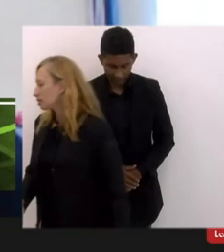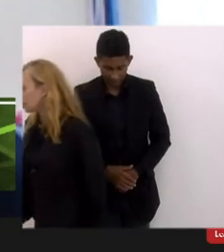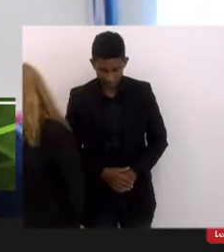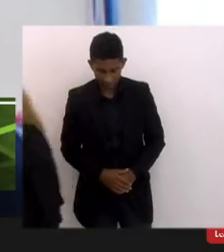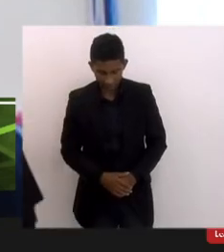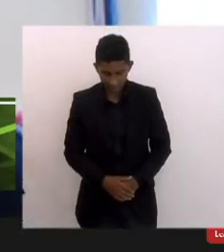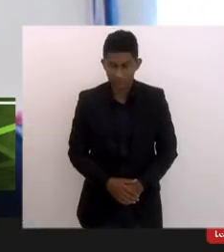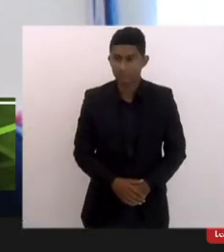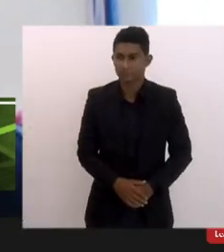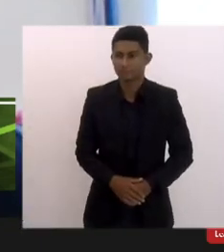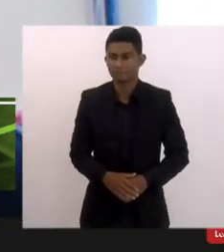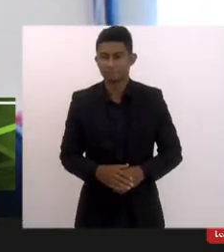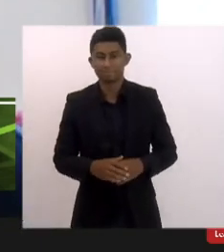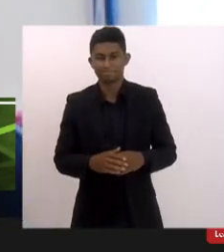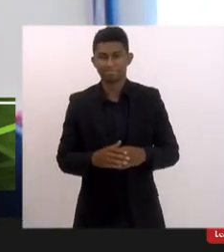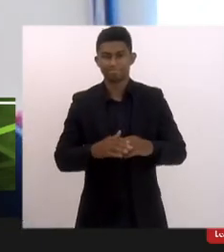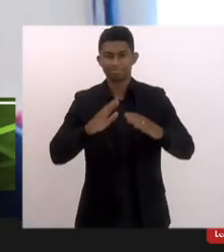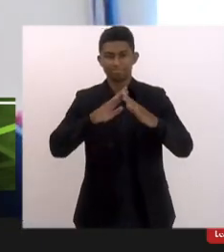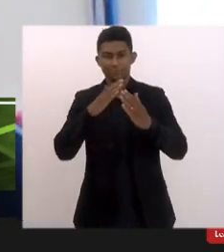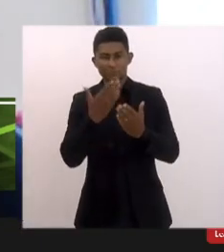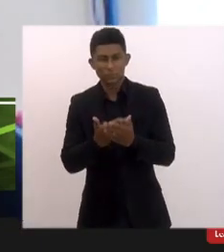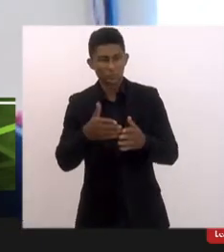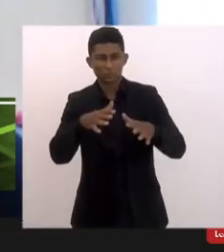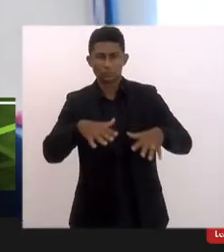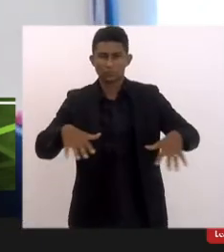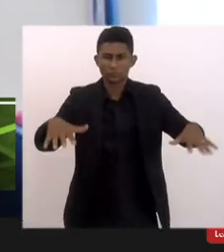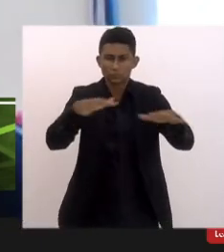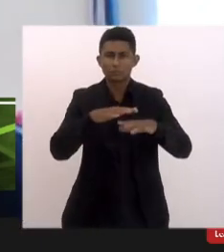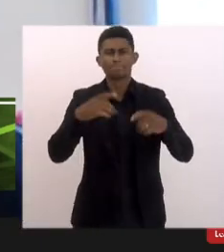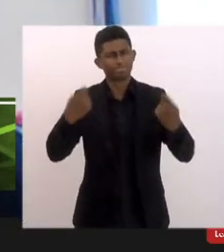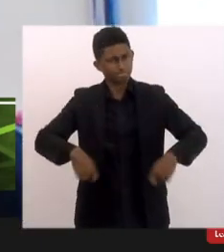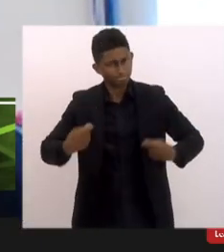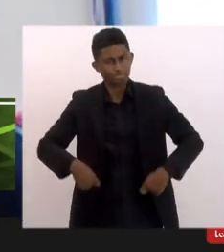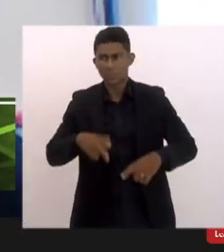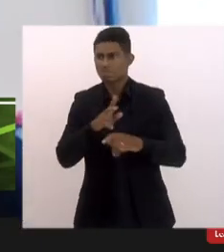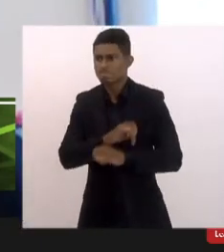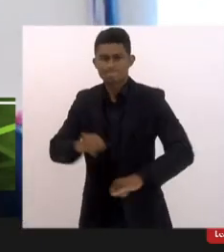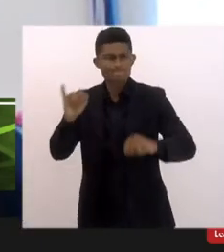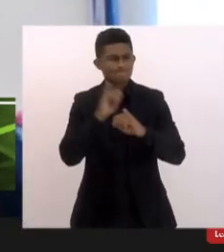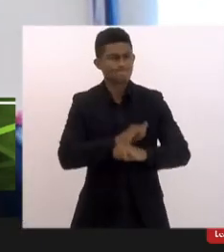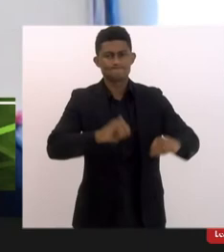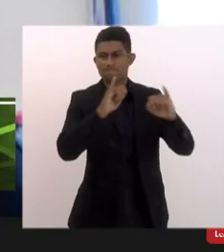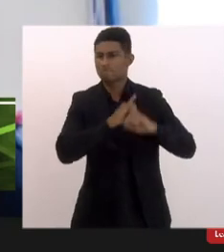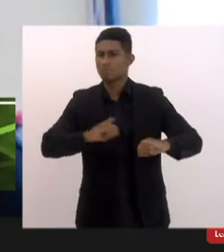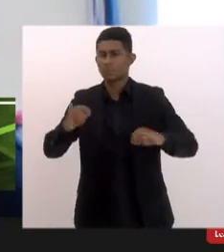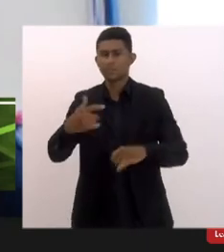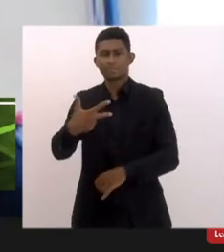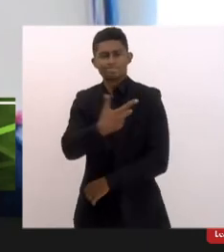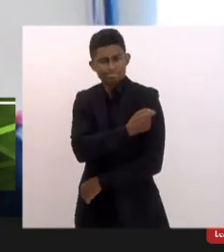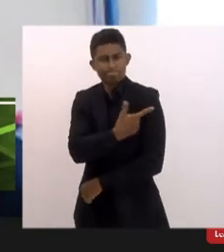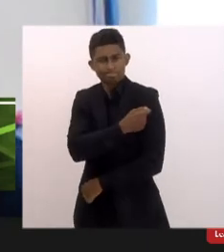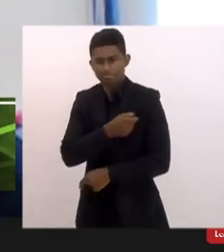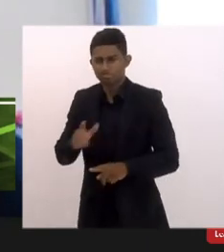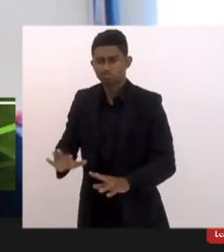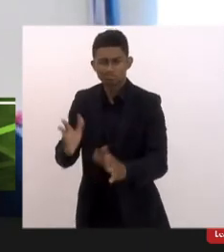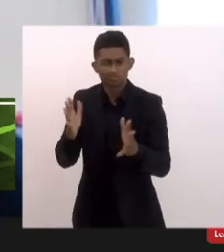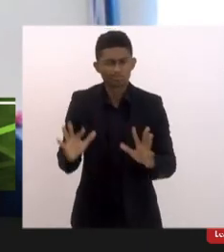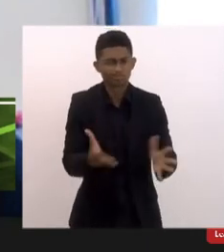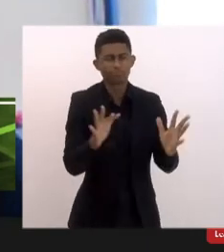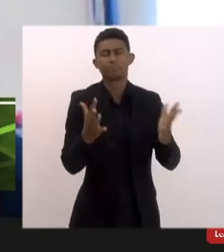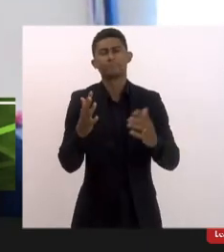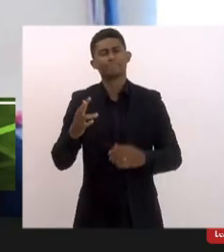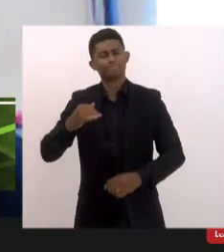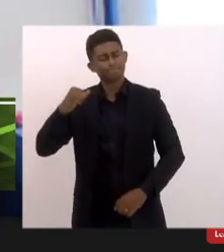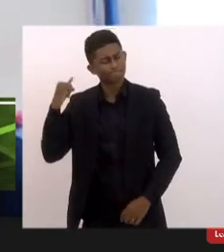escolas, articulada pela Secretaria de Saúde, em conjunto com a Secretaria de Educação, que eu não tenho dúvida que vai ser muito